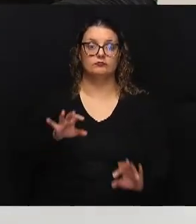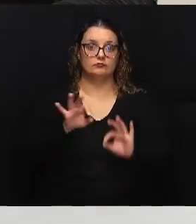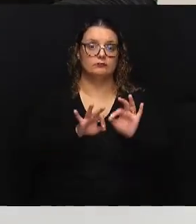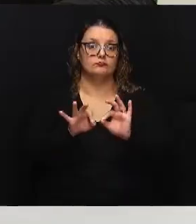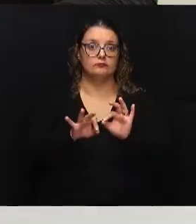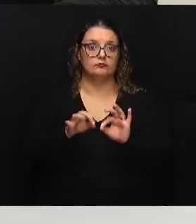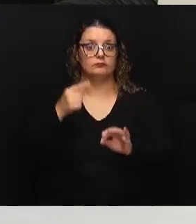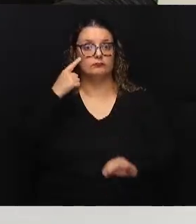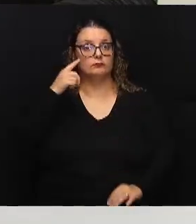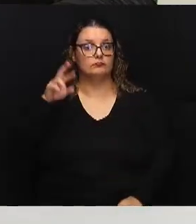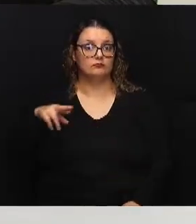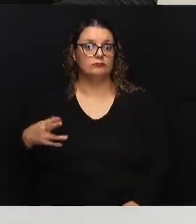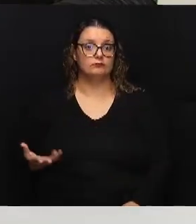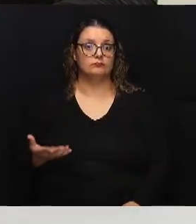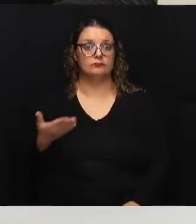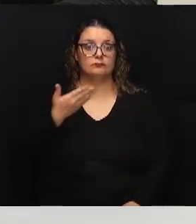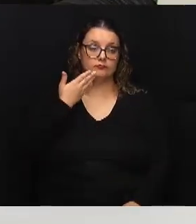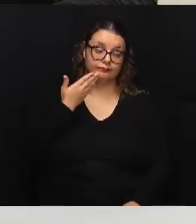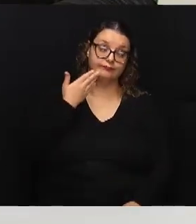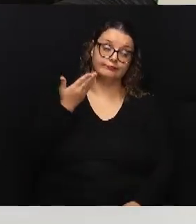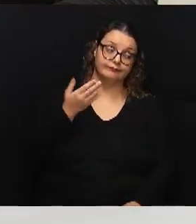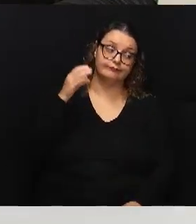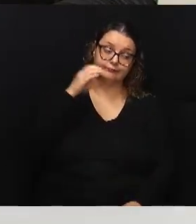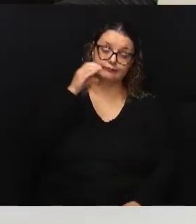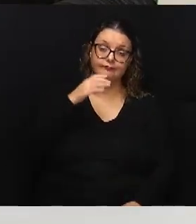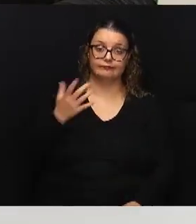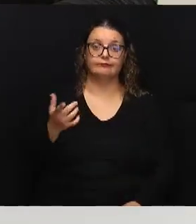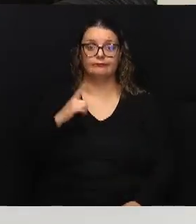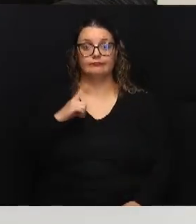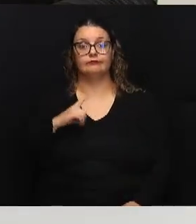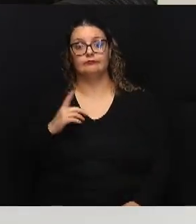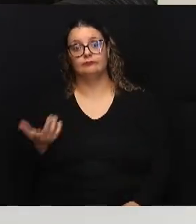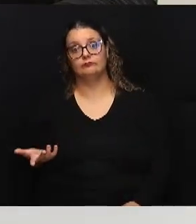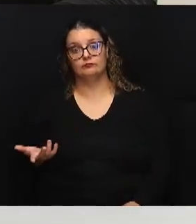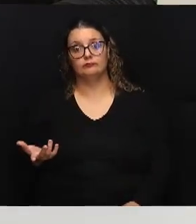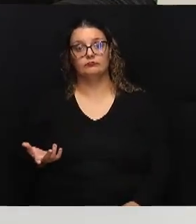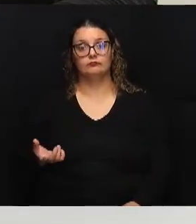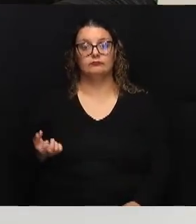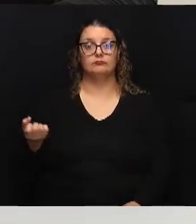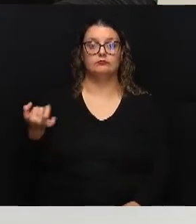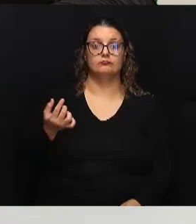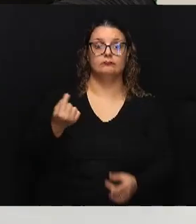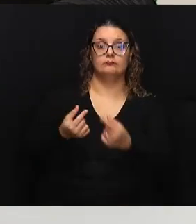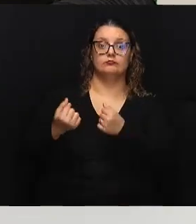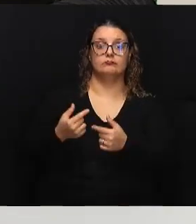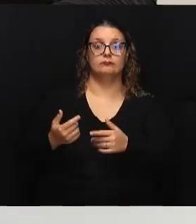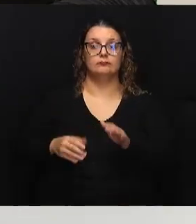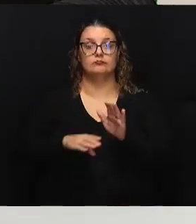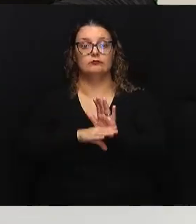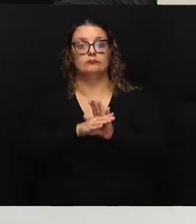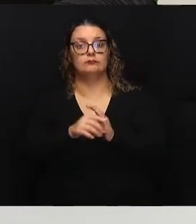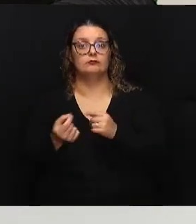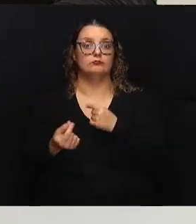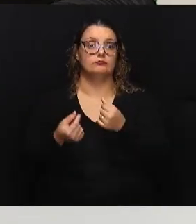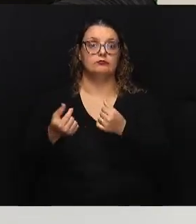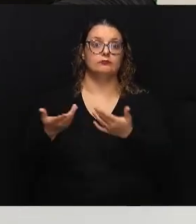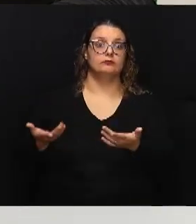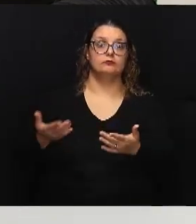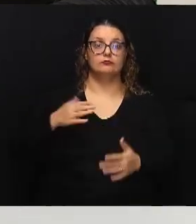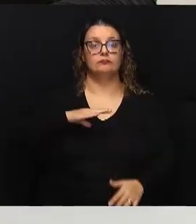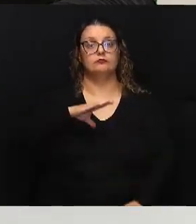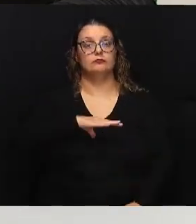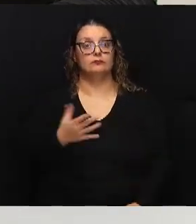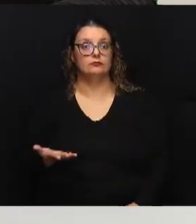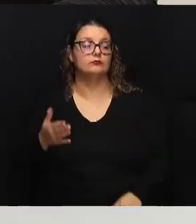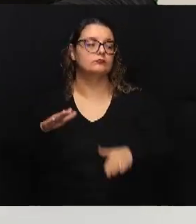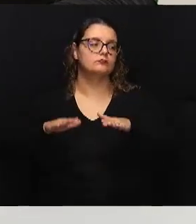esse raciocínio e facilita você rapidamente ter leituras. Quanto a economia brasileira deve crescer, quanto deve crescer a economia da minha cidade. Às